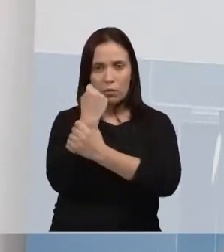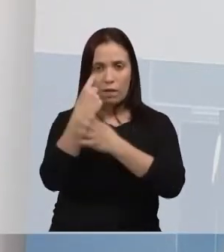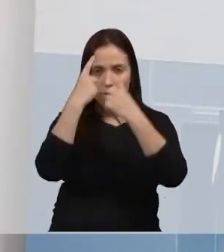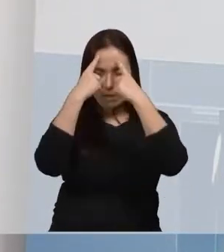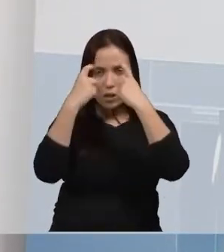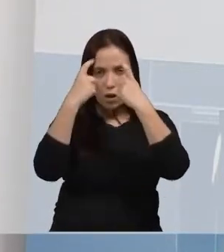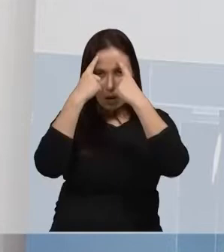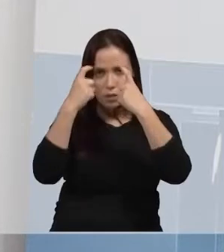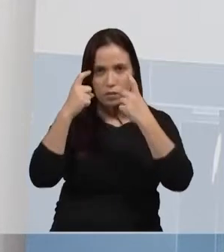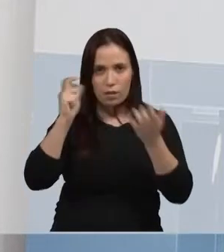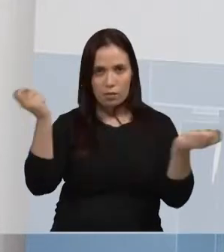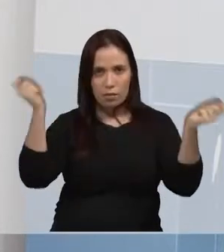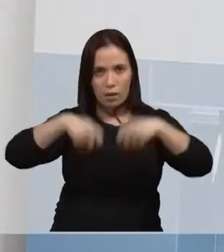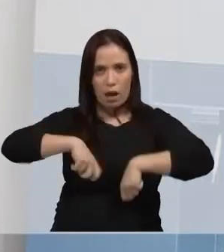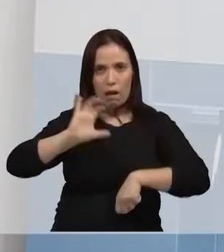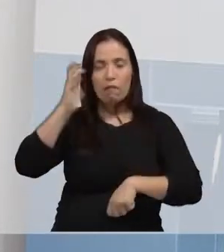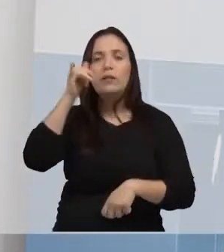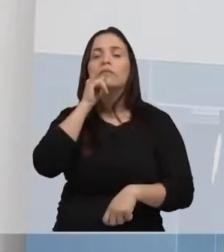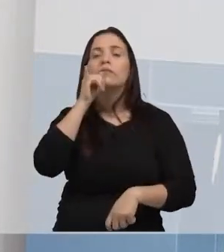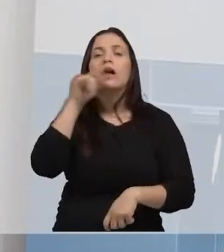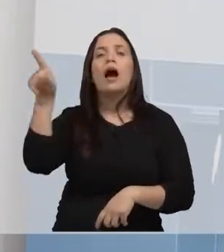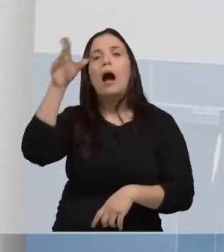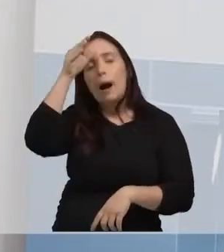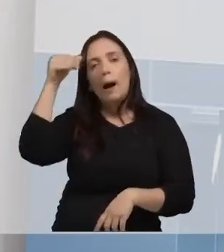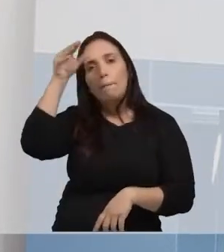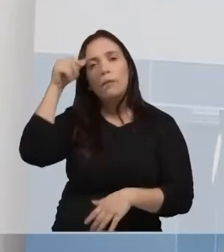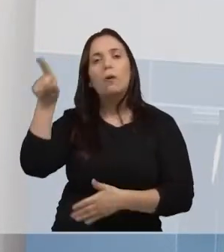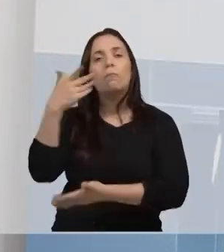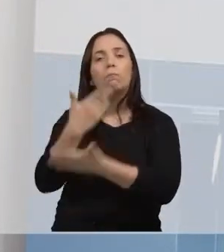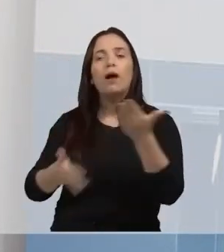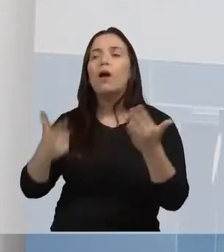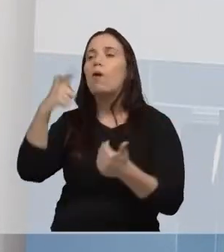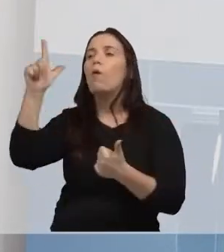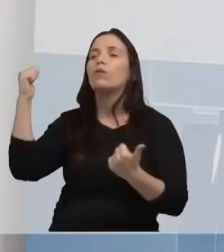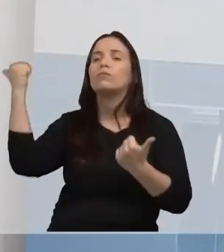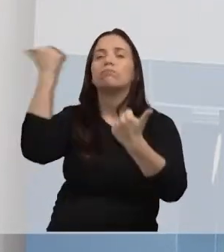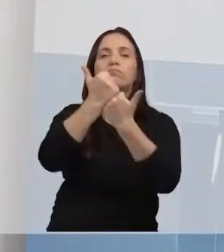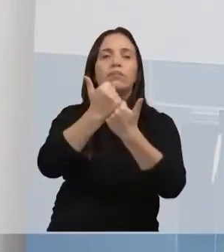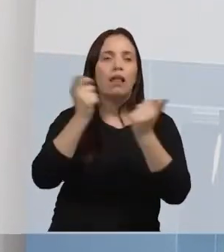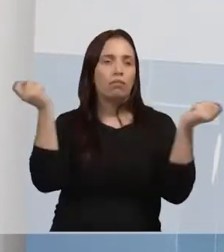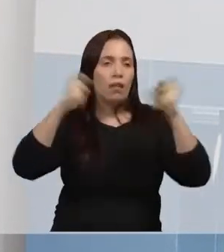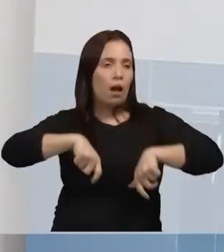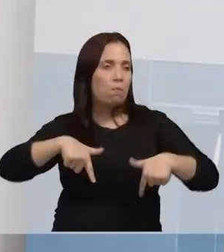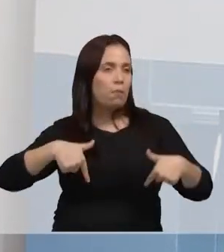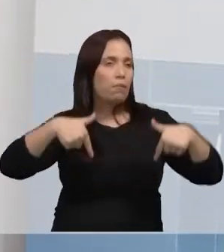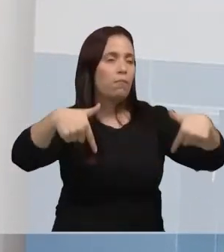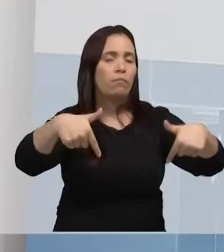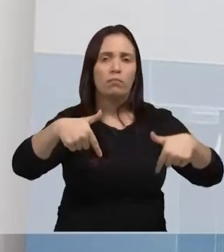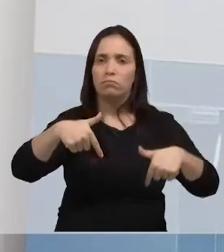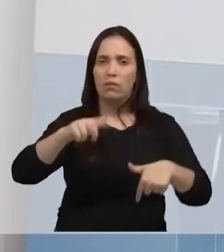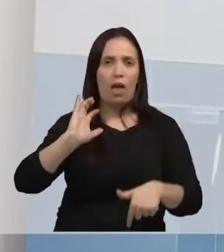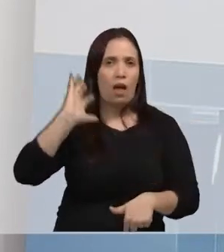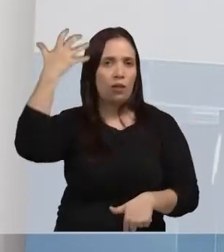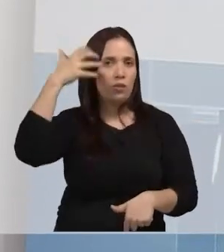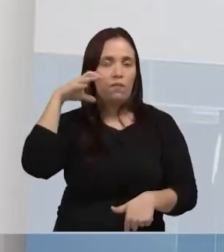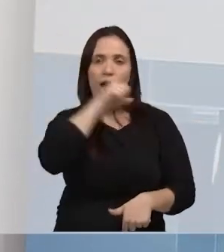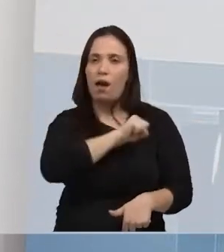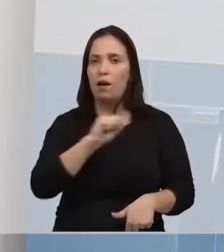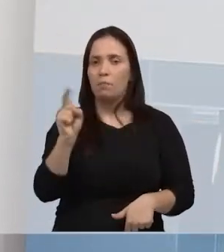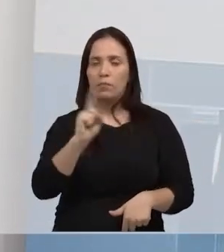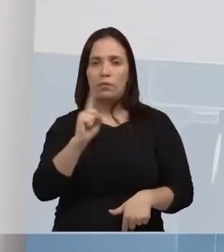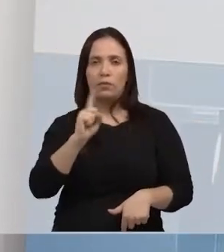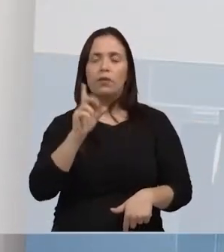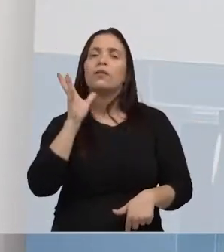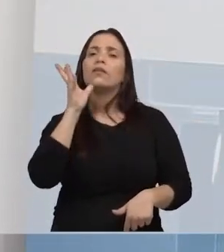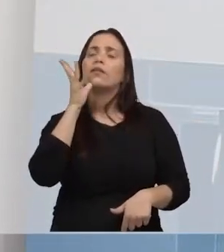República, junto com todos os governadores, todos os prefeitos. É um pacto federativo. É um pacto federativo, o Ministério Público, o Justiça Federal, o Supremo Tribunal Federal. Com a